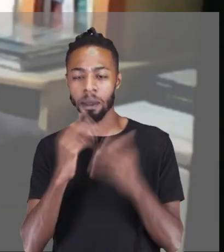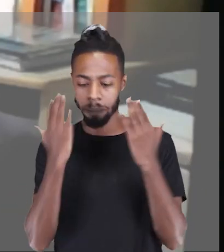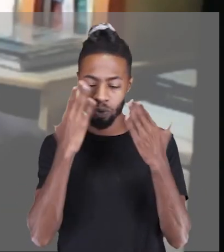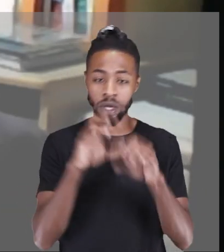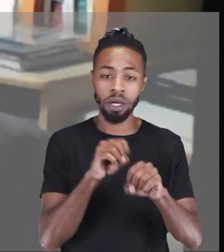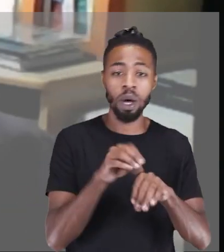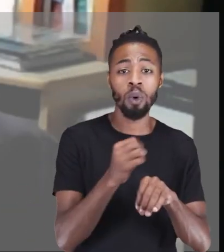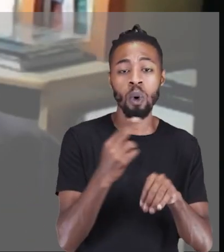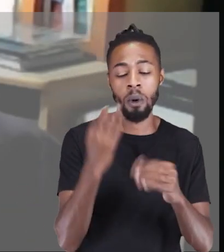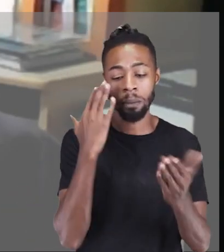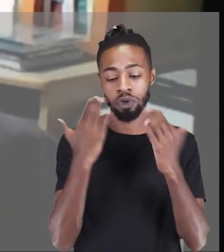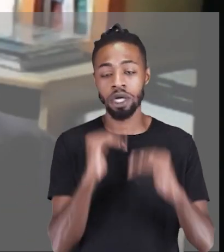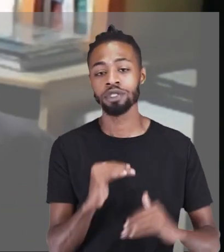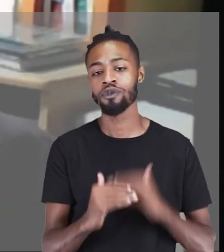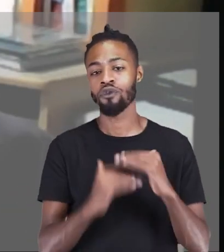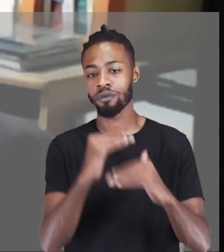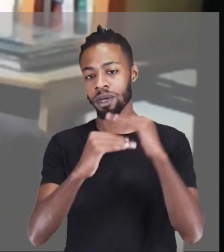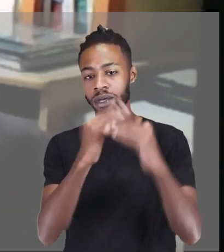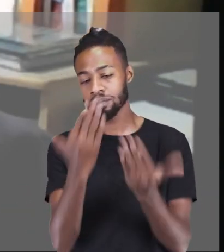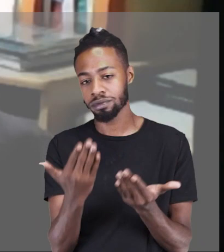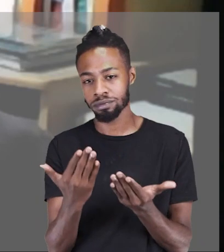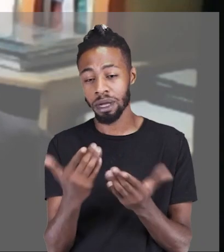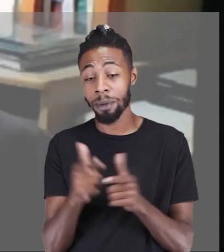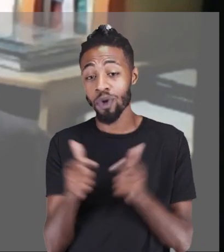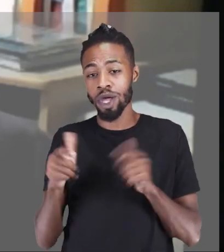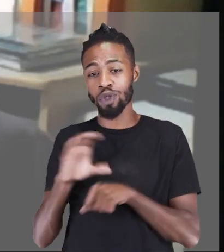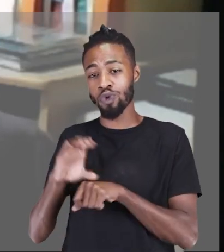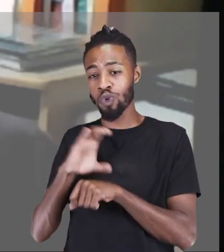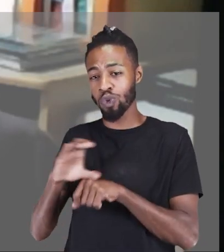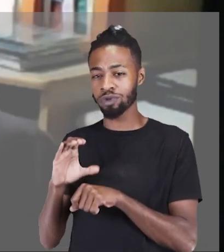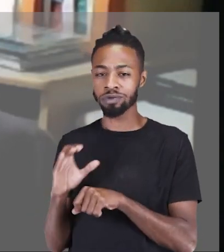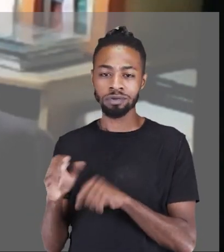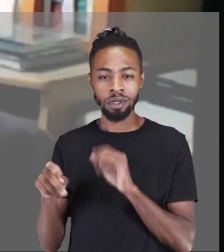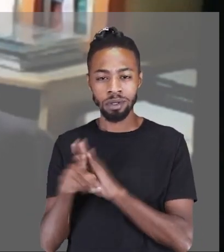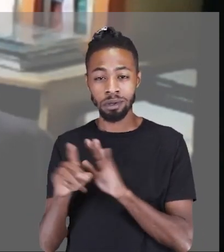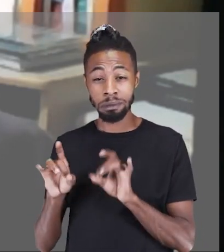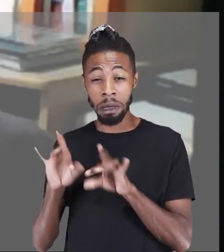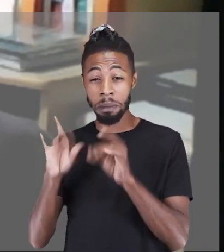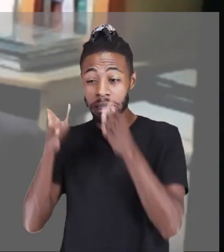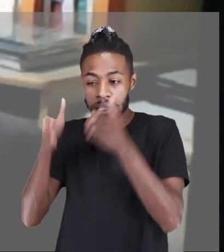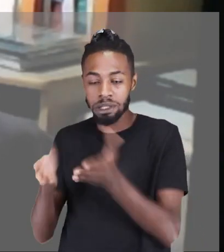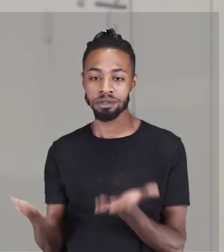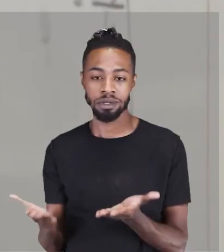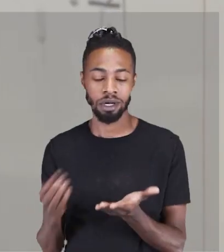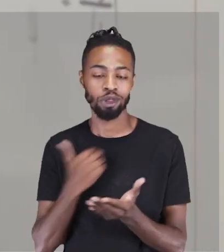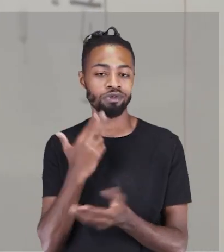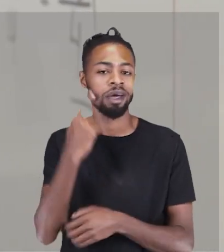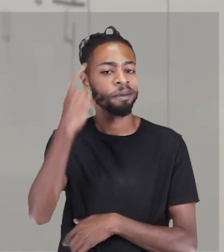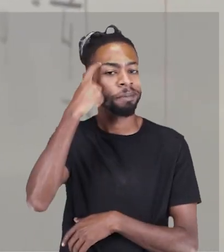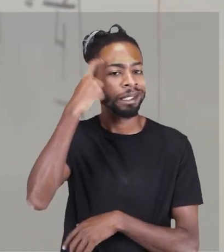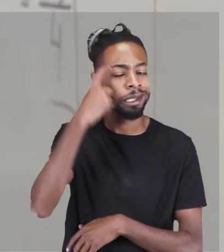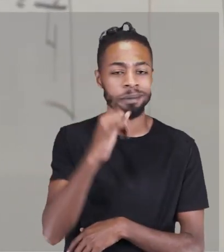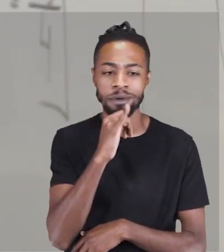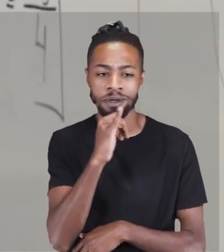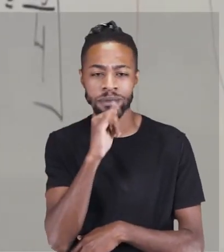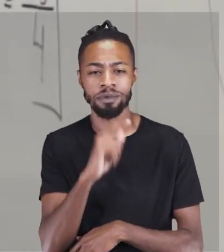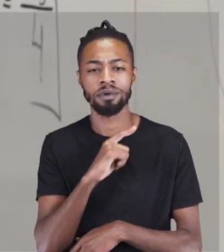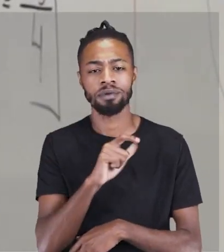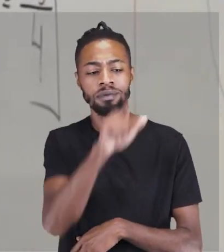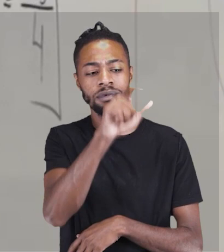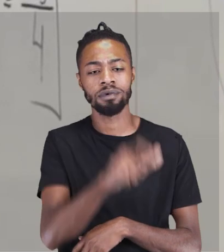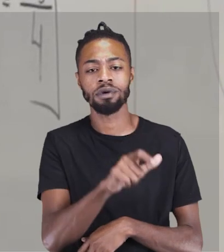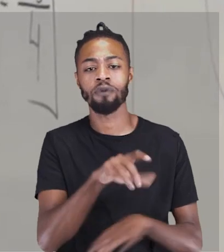da educação ou psicologia do desenvolvimento, das licenciaturas de especialistas. Não dá mais para